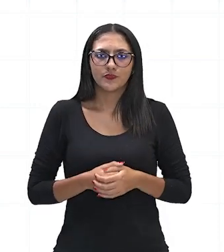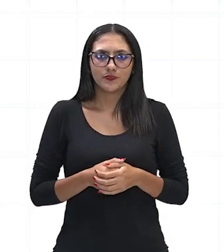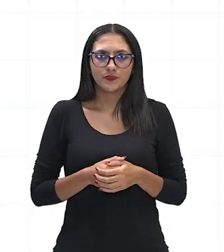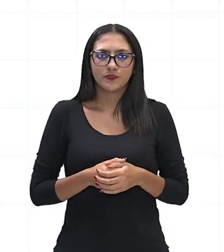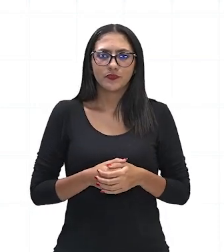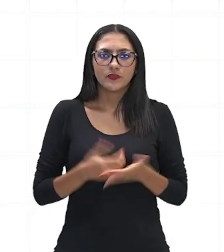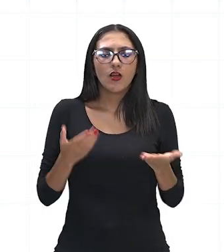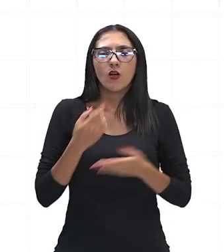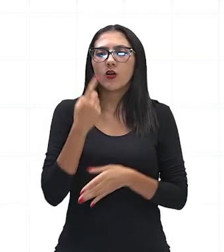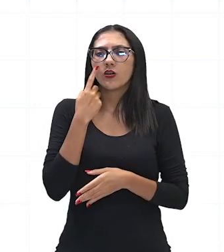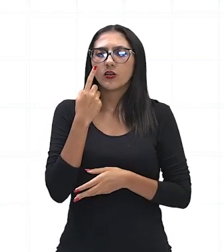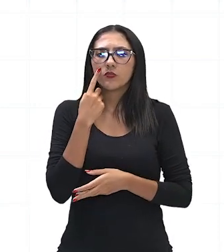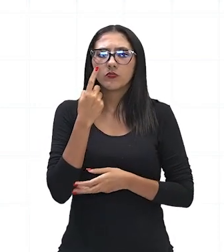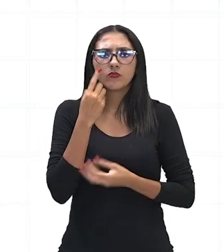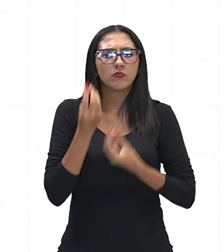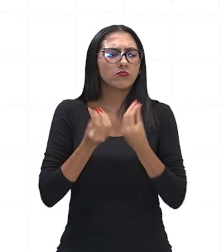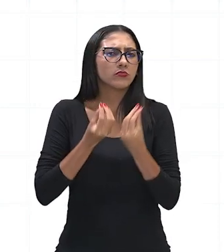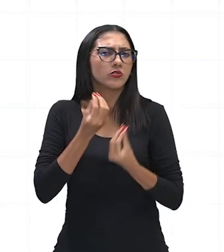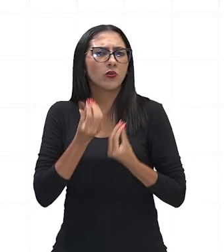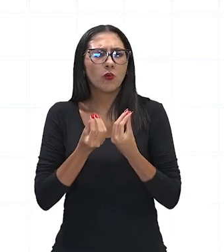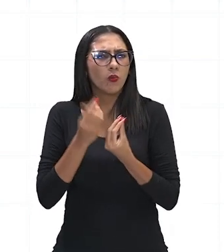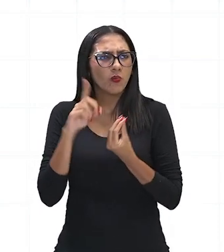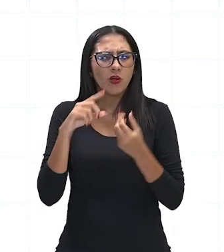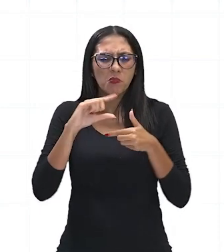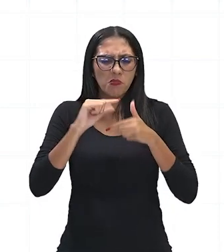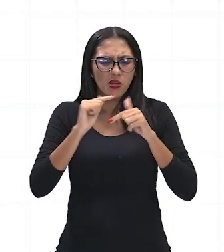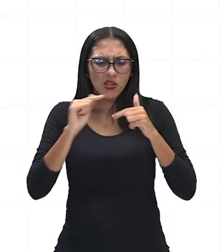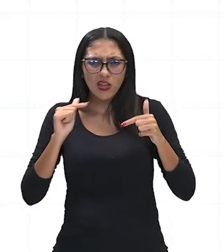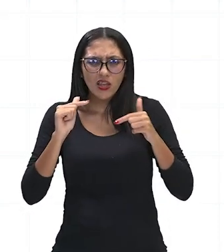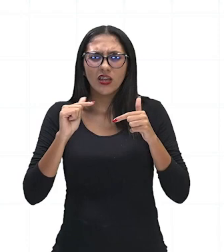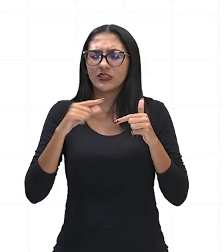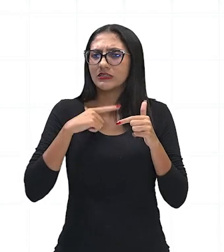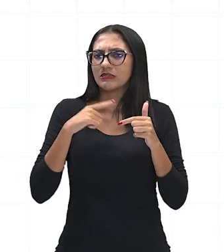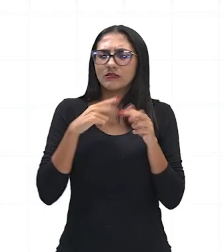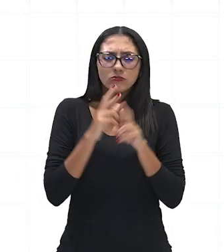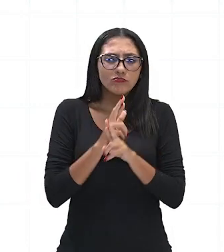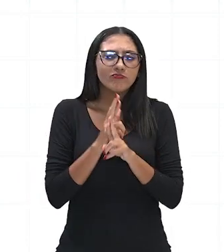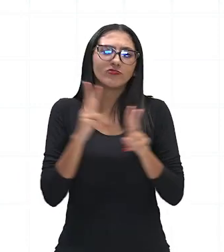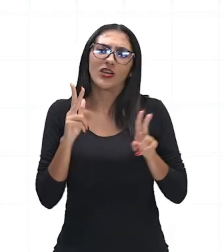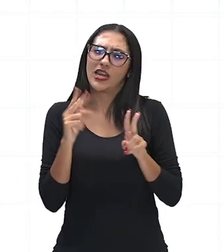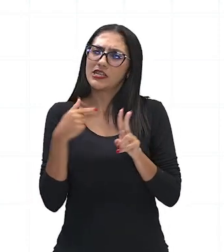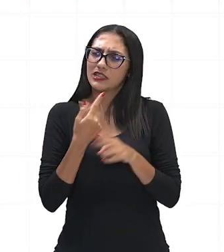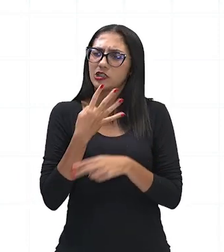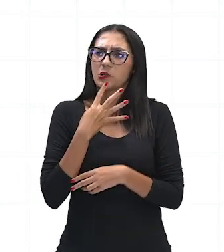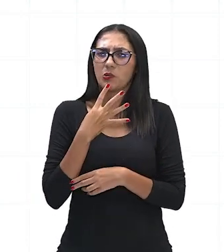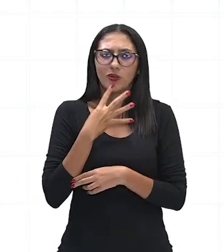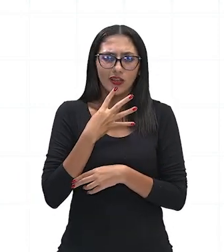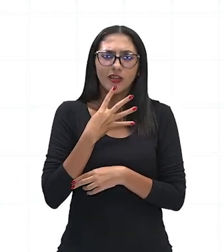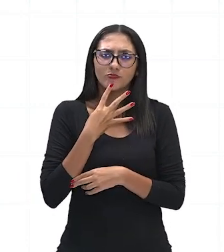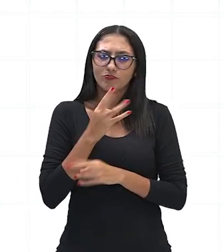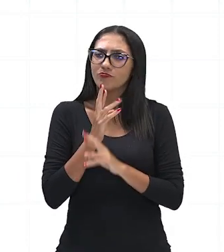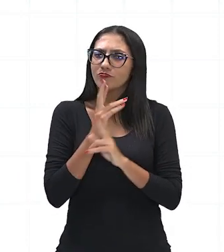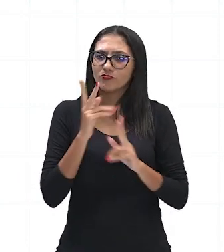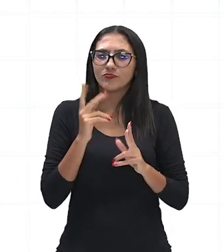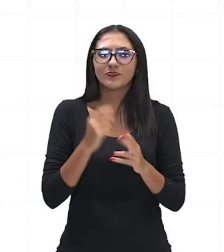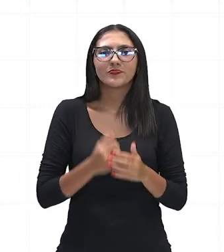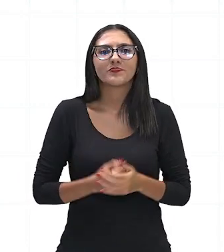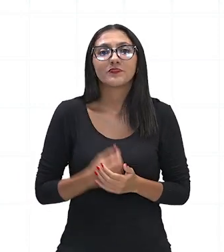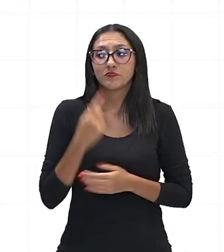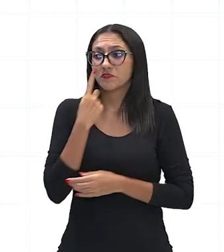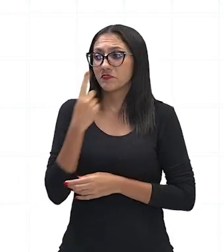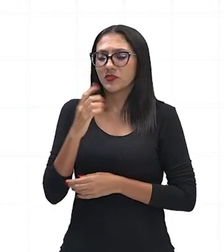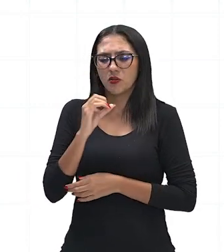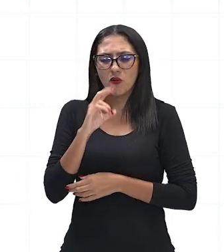vamos ver aqui um pouco sobre o formato dela, que é um formato diferenciado da que nós já estamos habituados a ver. Esse formato